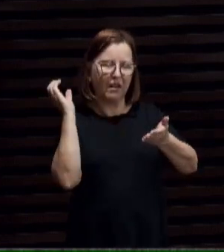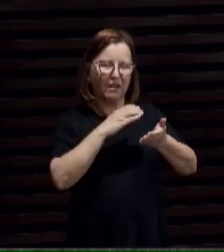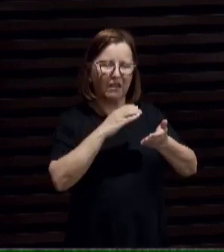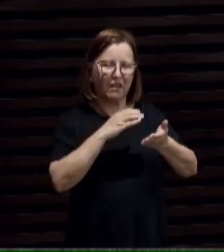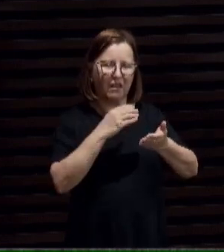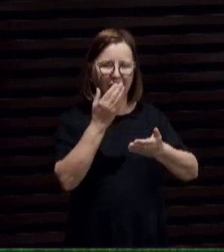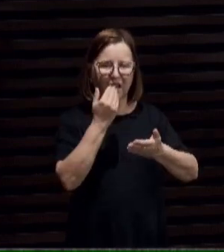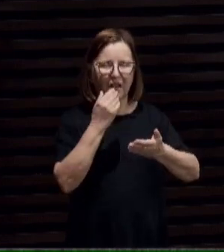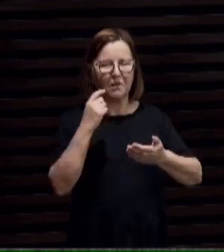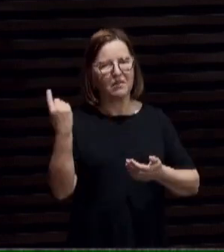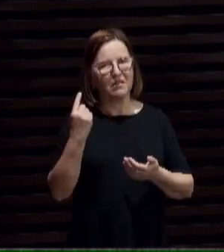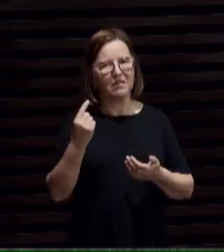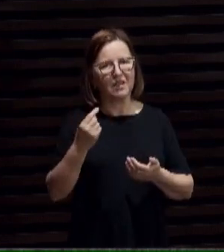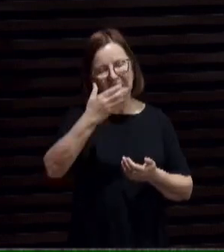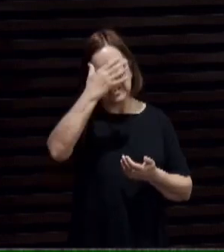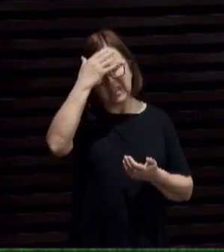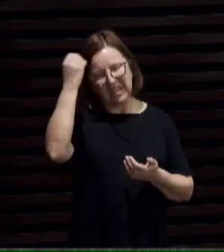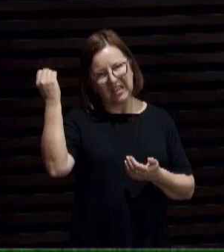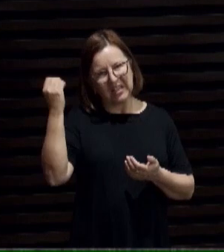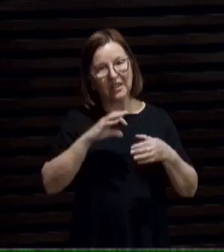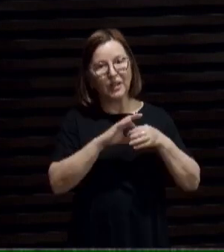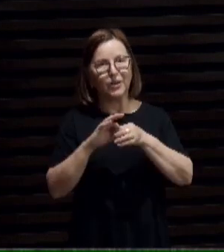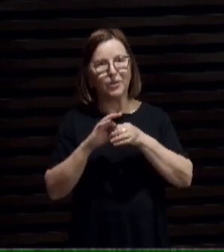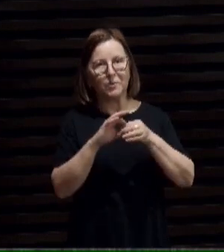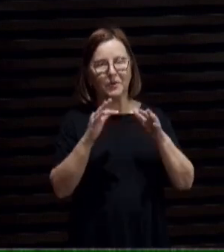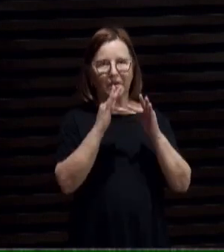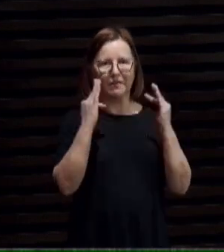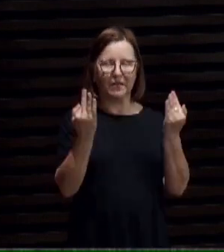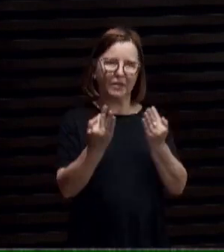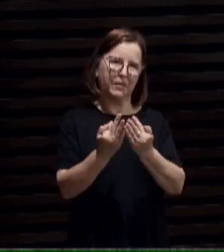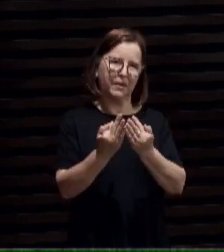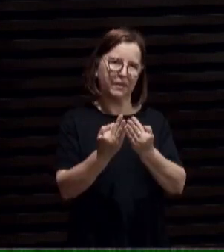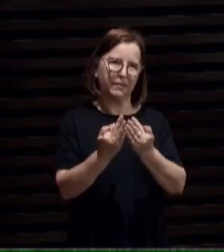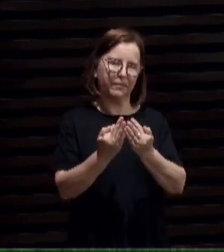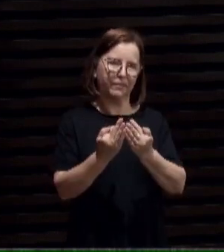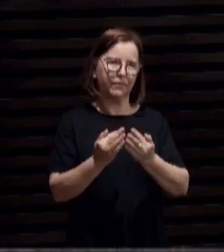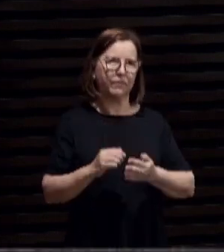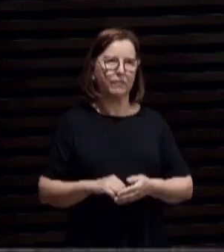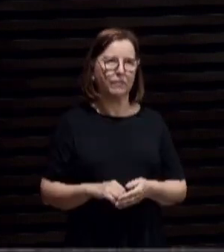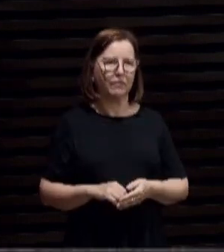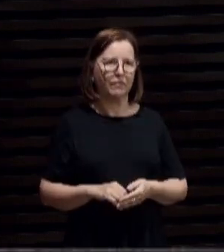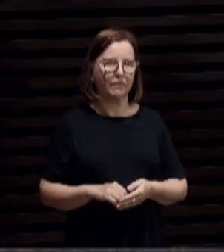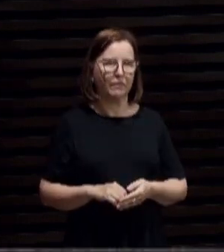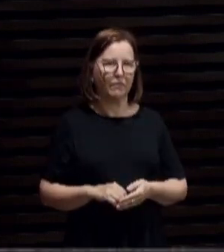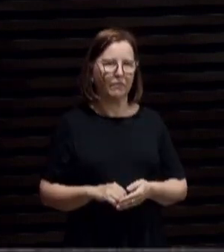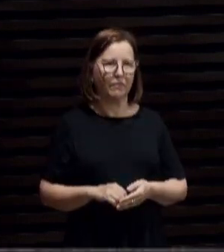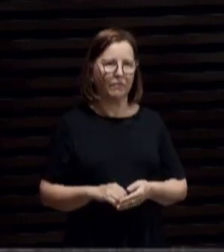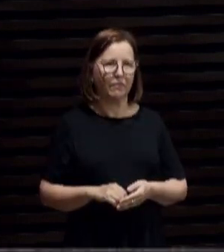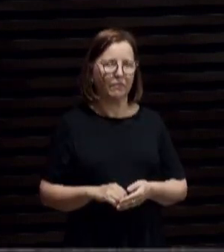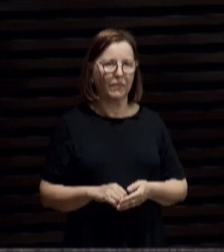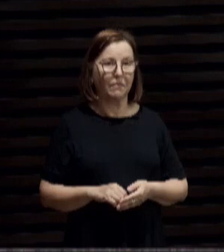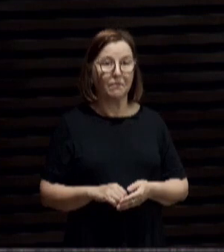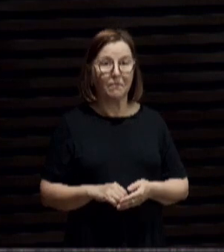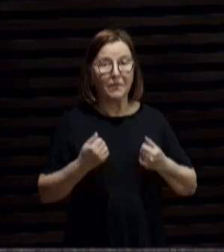outro. Esquece da comunhão da família. Pelo menos uma refeição por